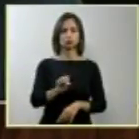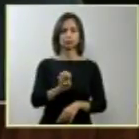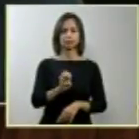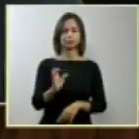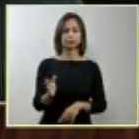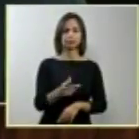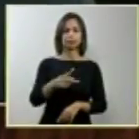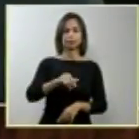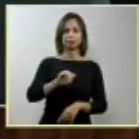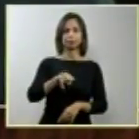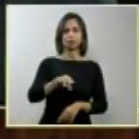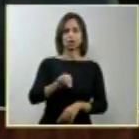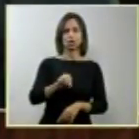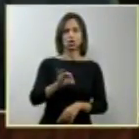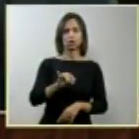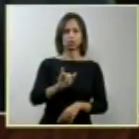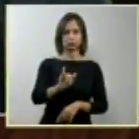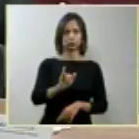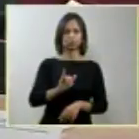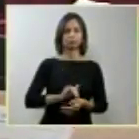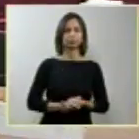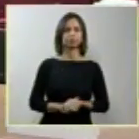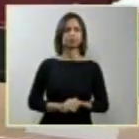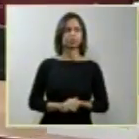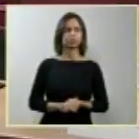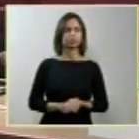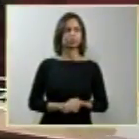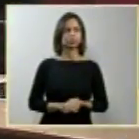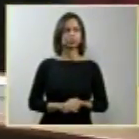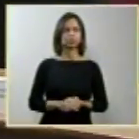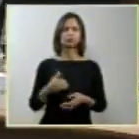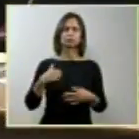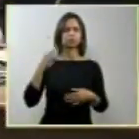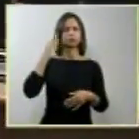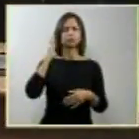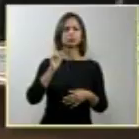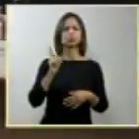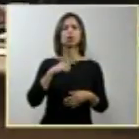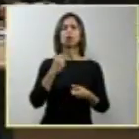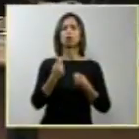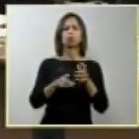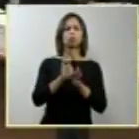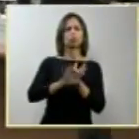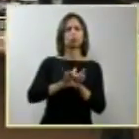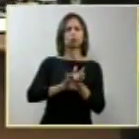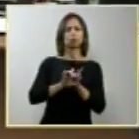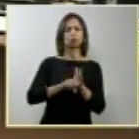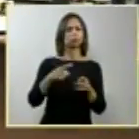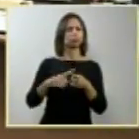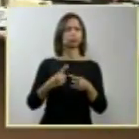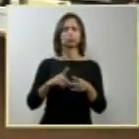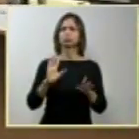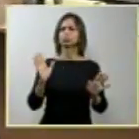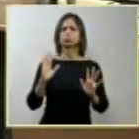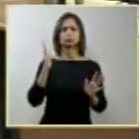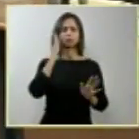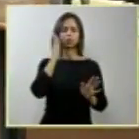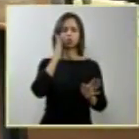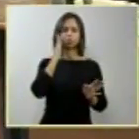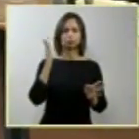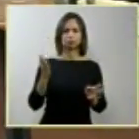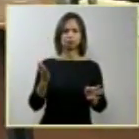Pinotti. Não me referi ao currículo de alguns expositores por não contar